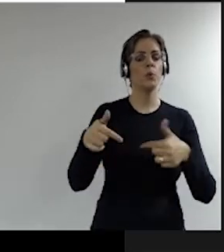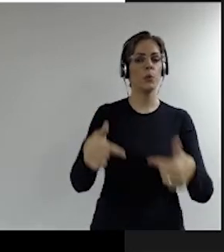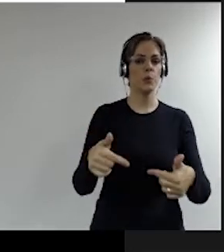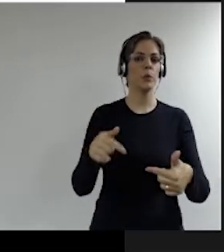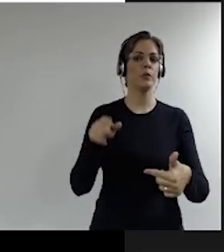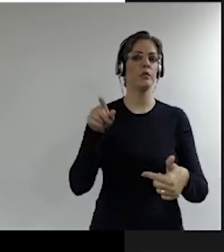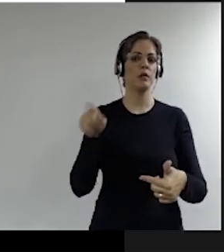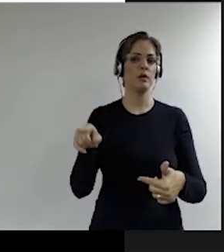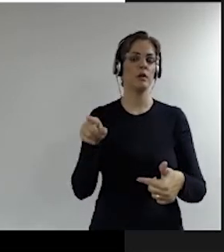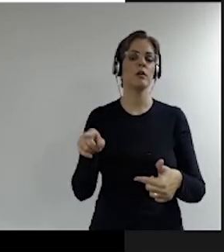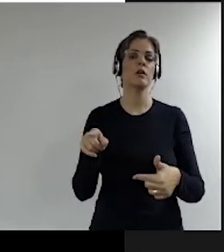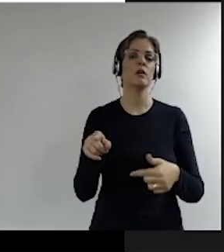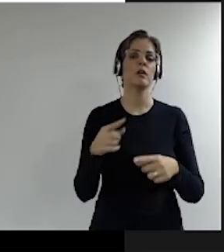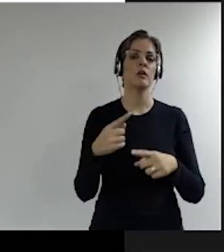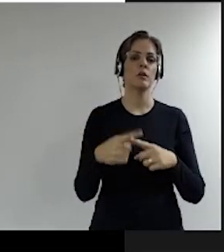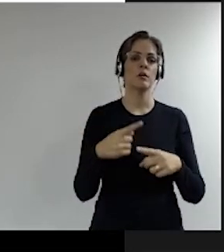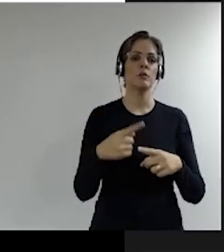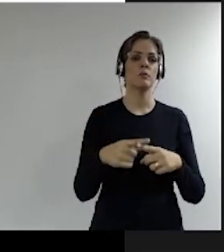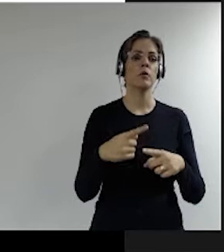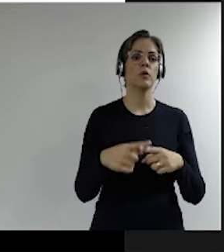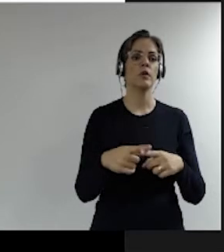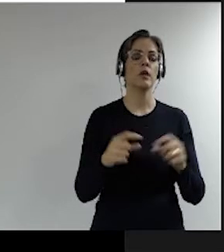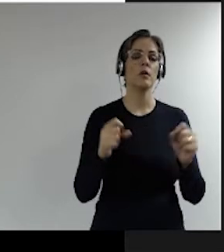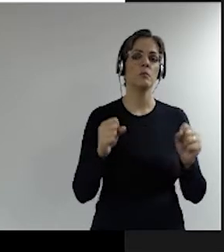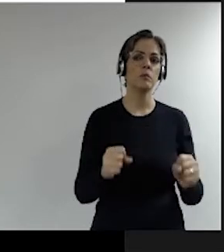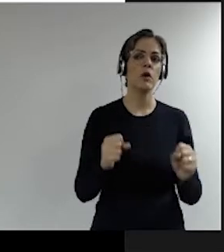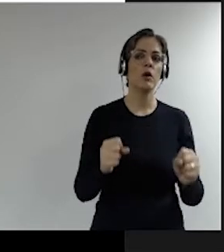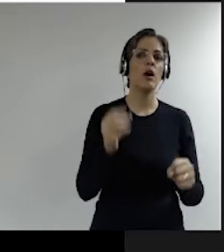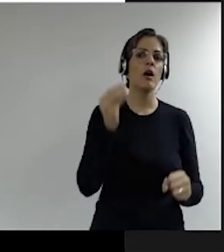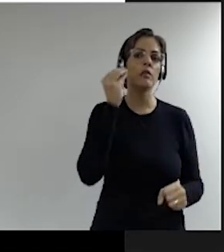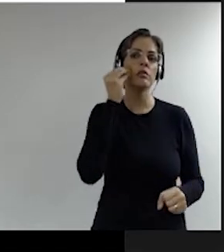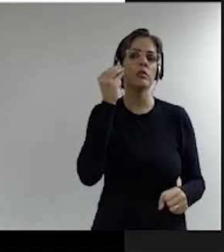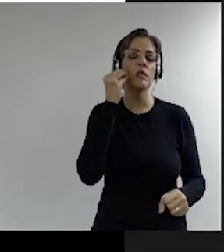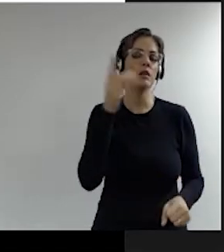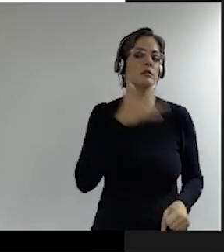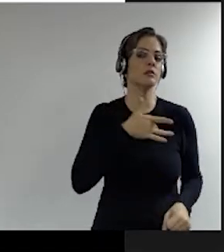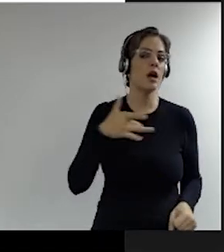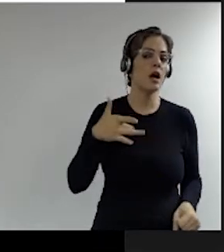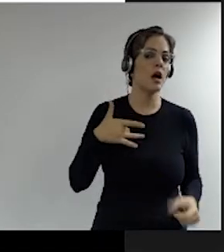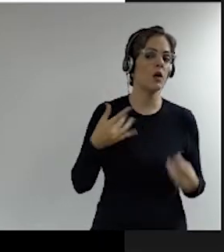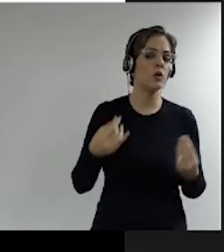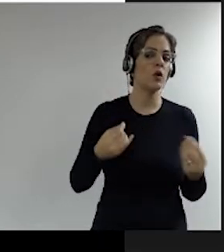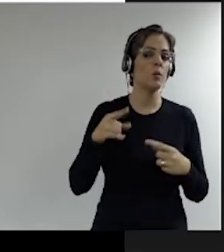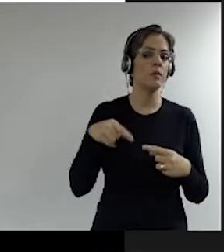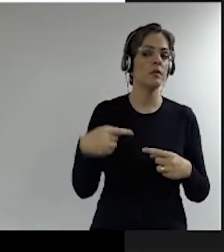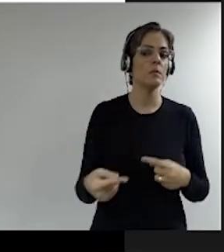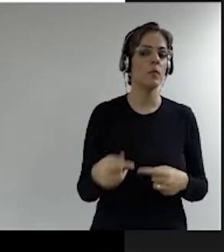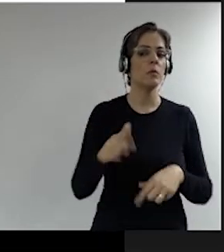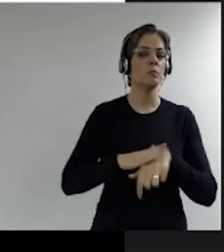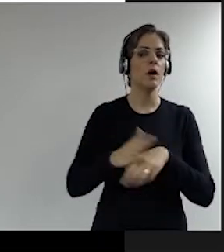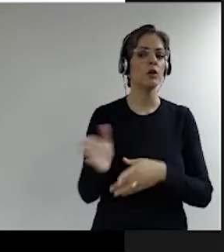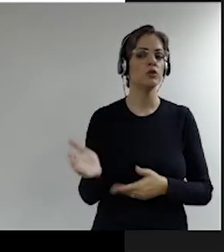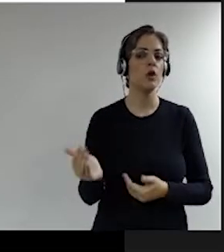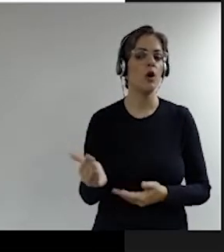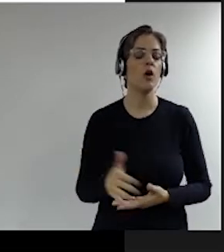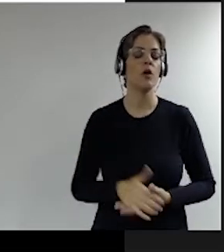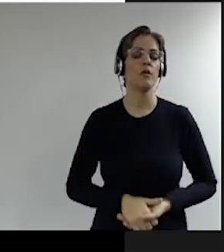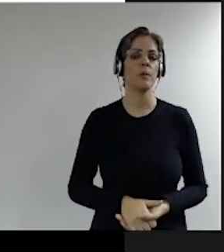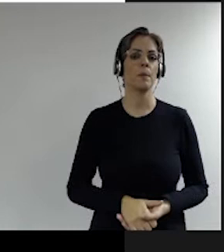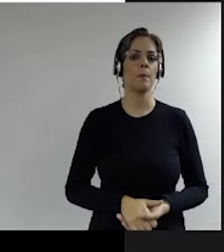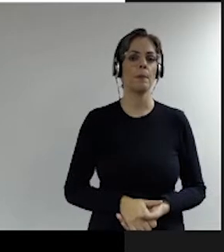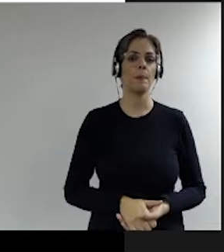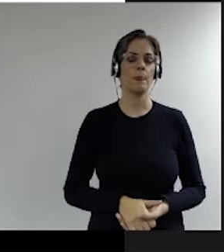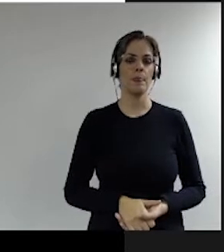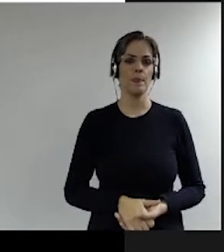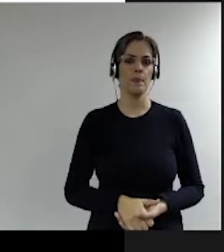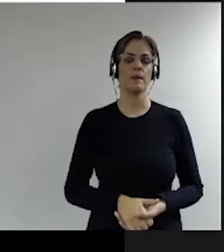protagonistas no repasse de protocolos sanitários para os alunos mais jovens. A questão das creches, eu